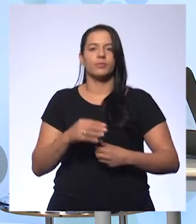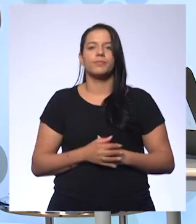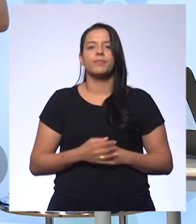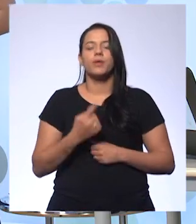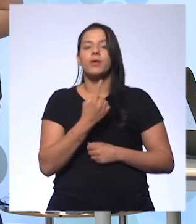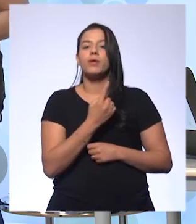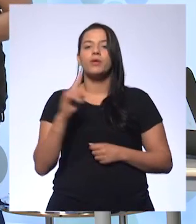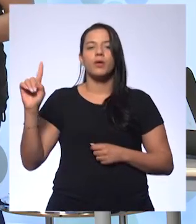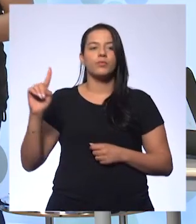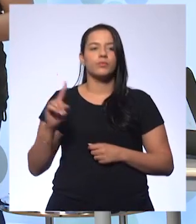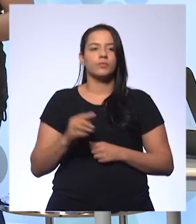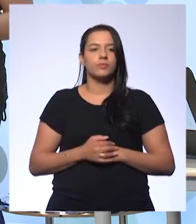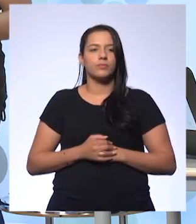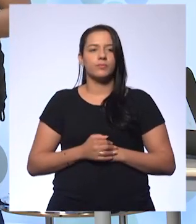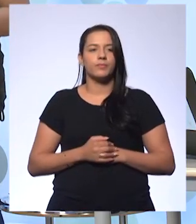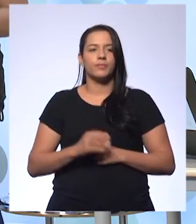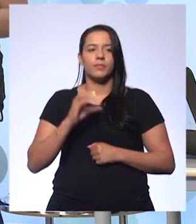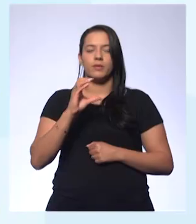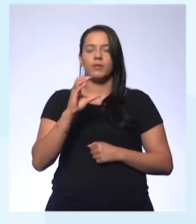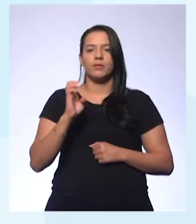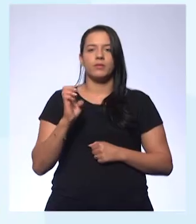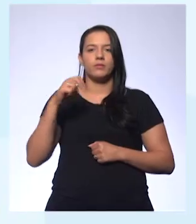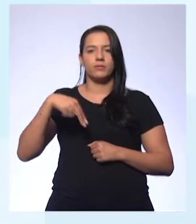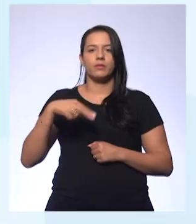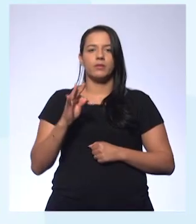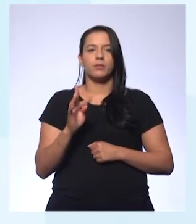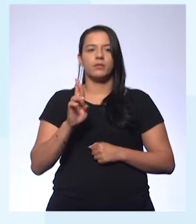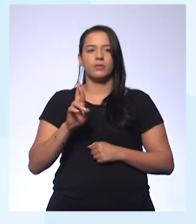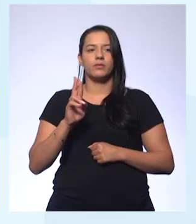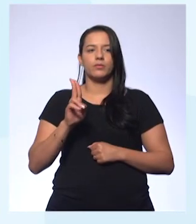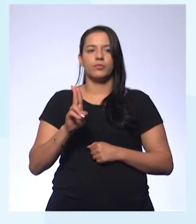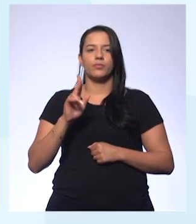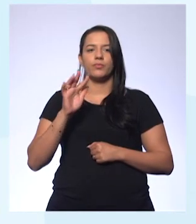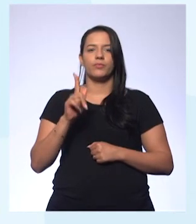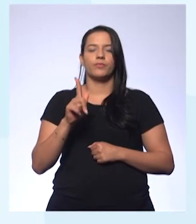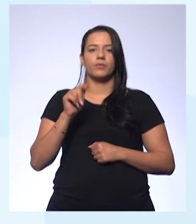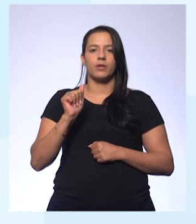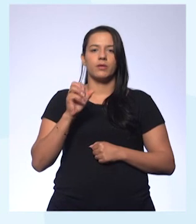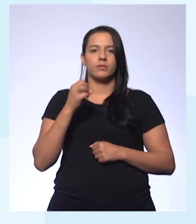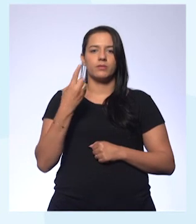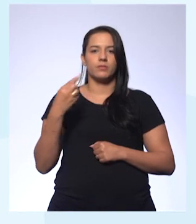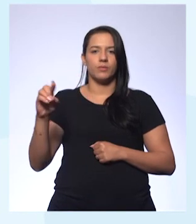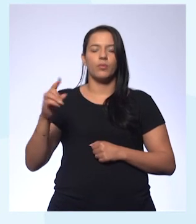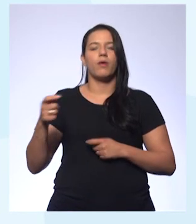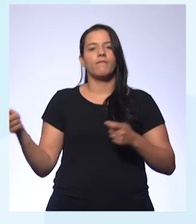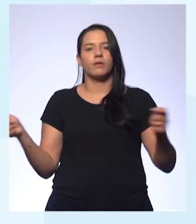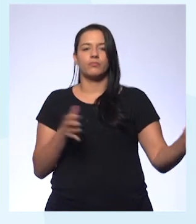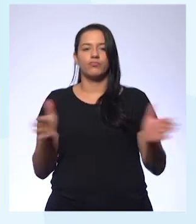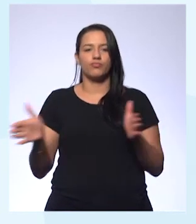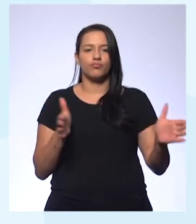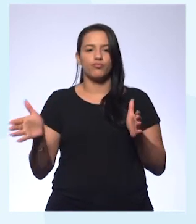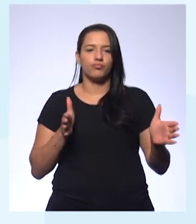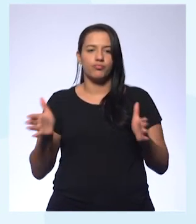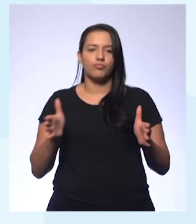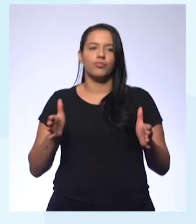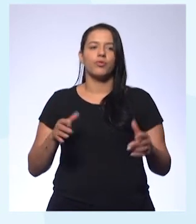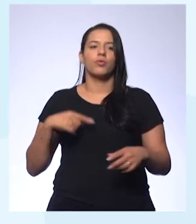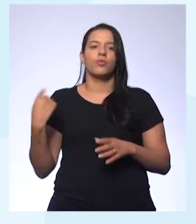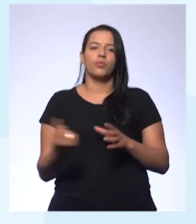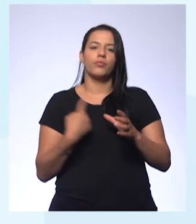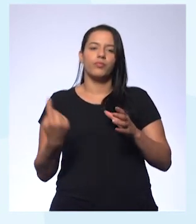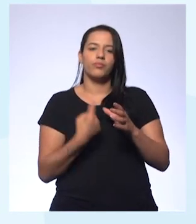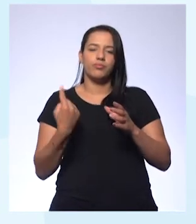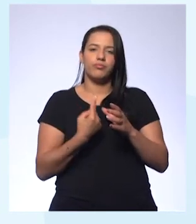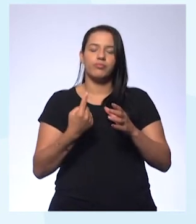última, a centrifugação, é quando eu meto a separação de mistura heterogênea, eu faço agitação nessa mistura, onde o